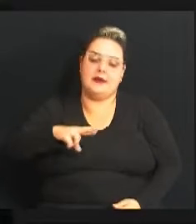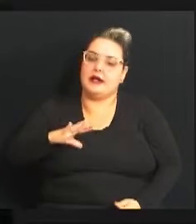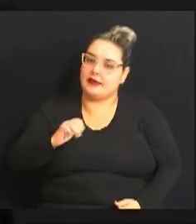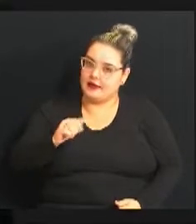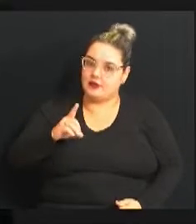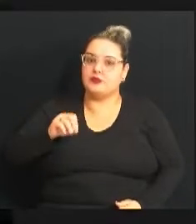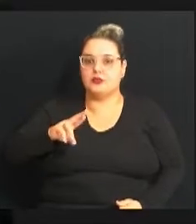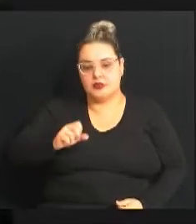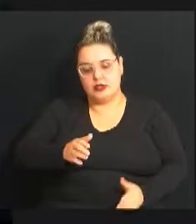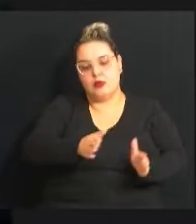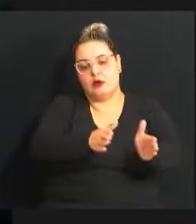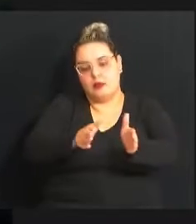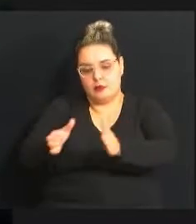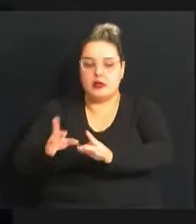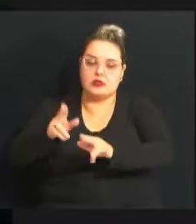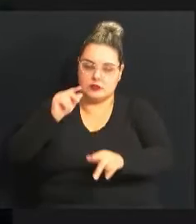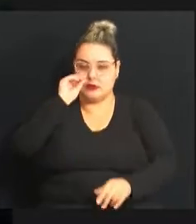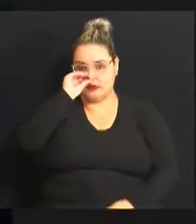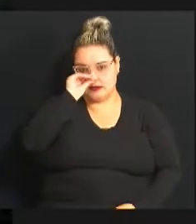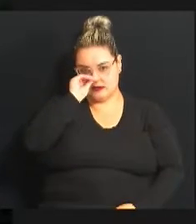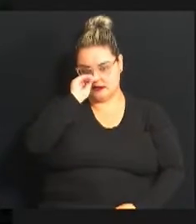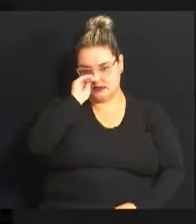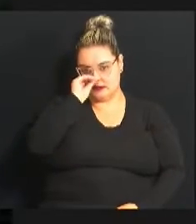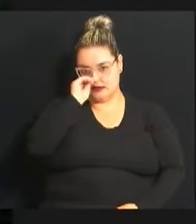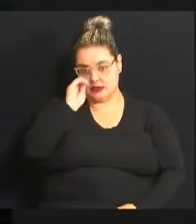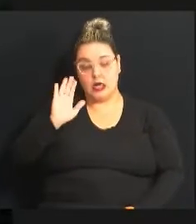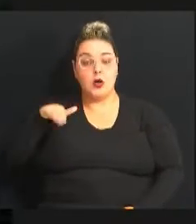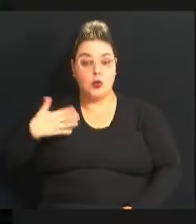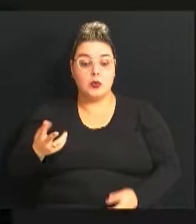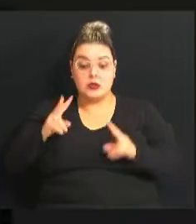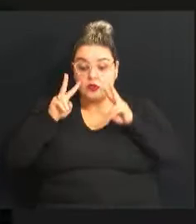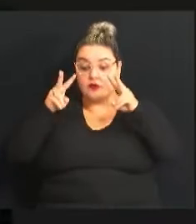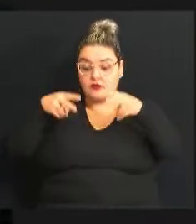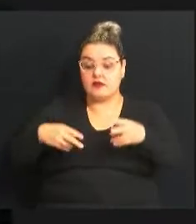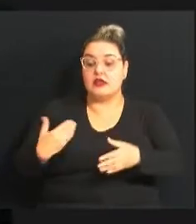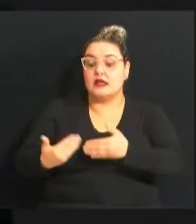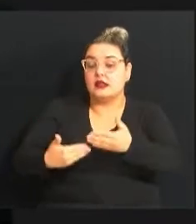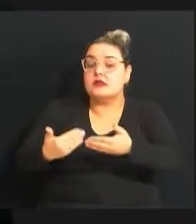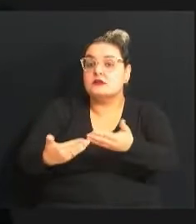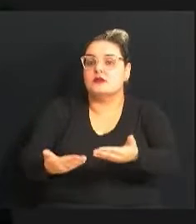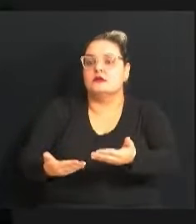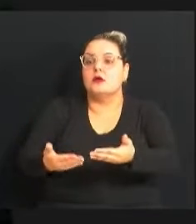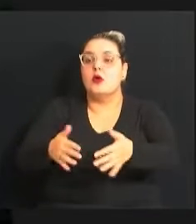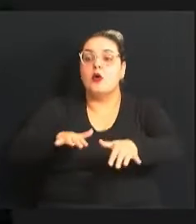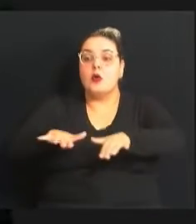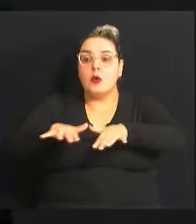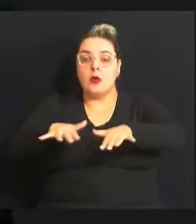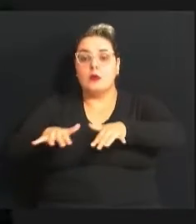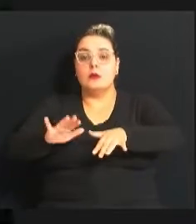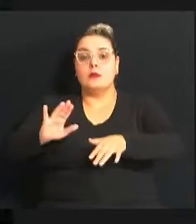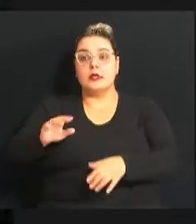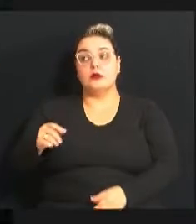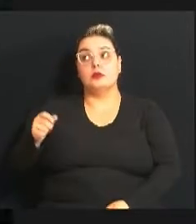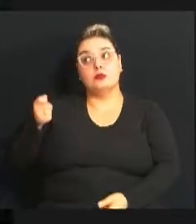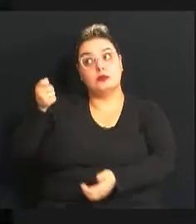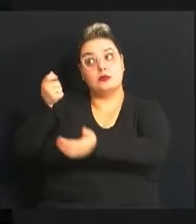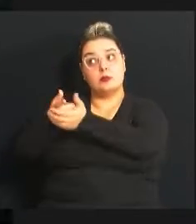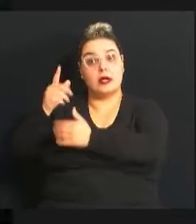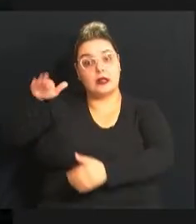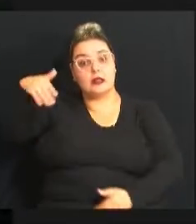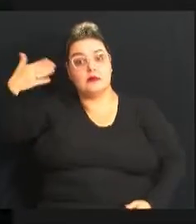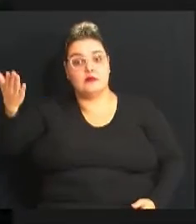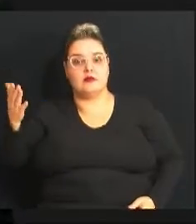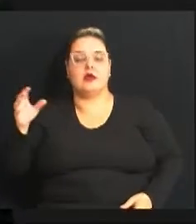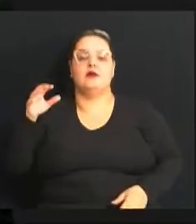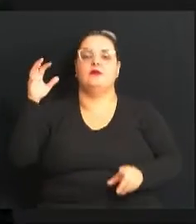frete. Então, quer dizer, quando a gente olha, né, esse processo, o movimento do preço internacional vai bater na bomba de